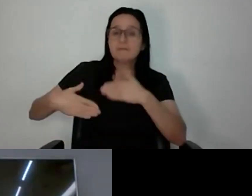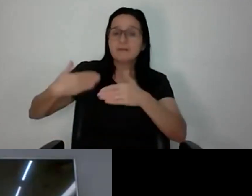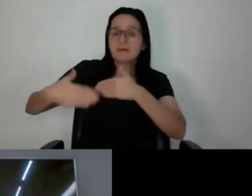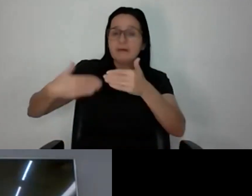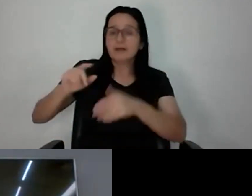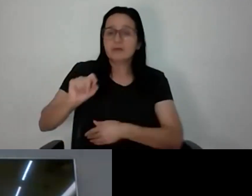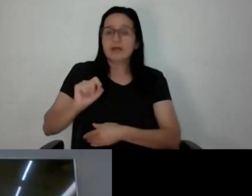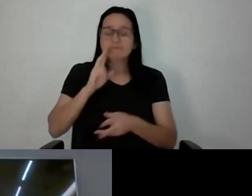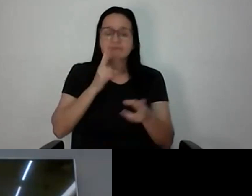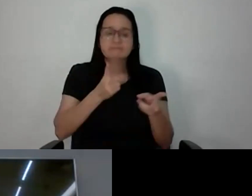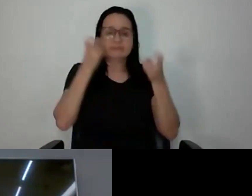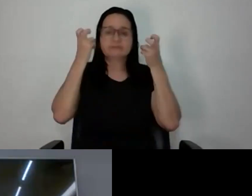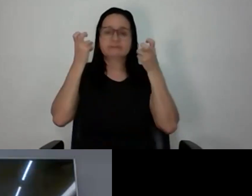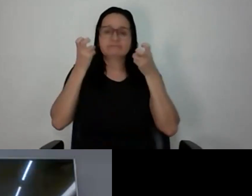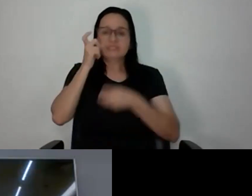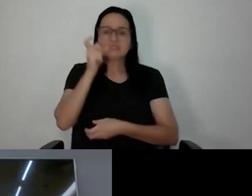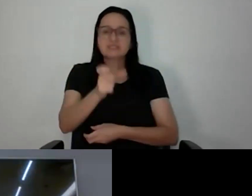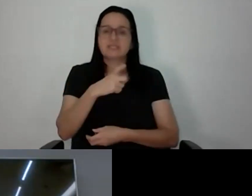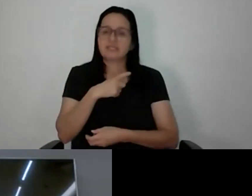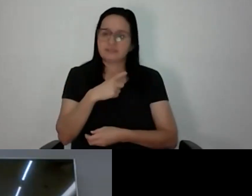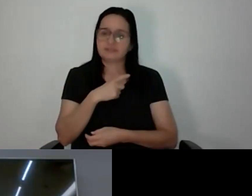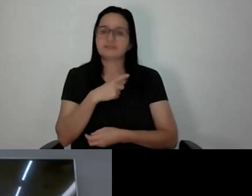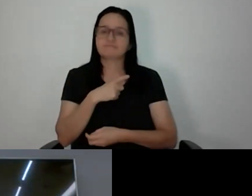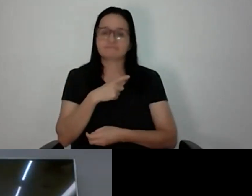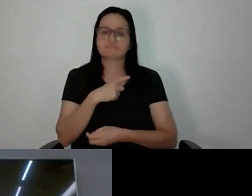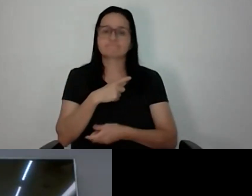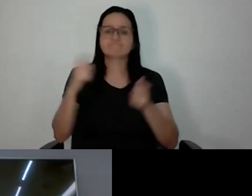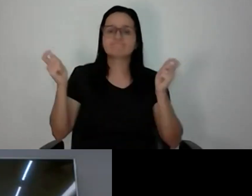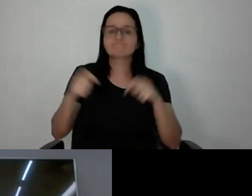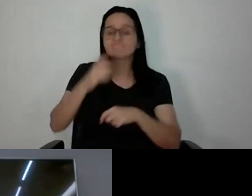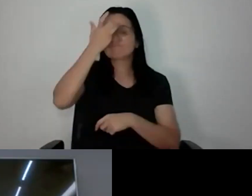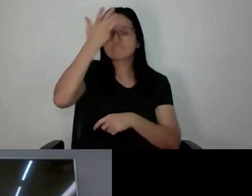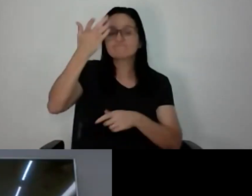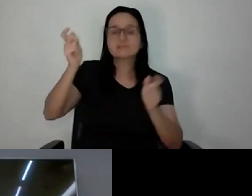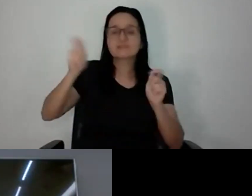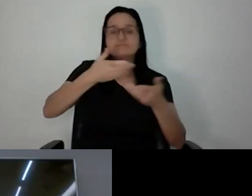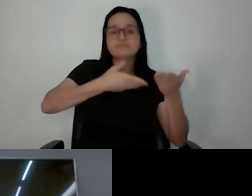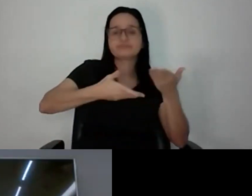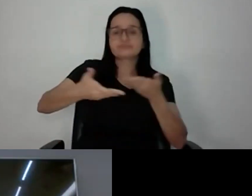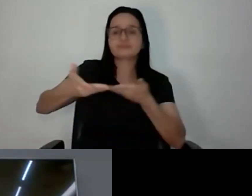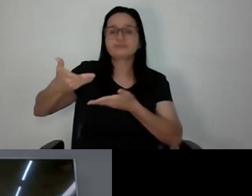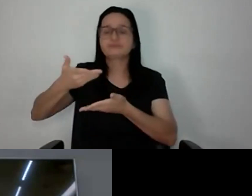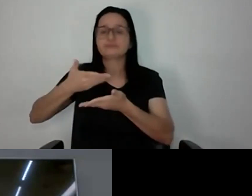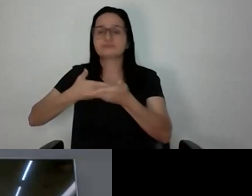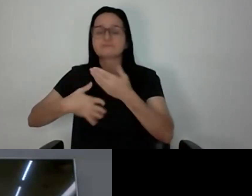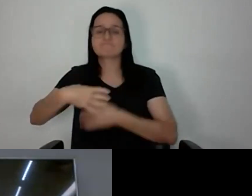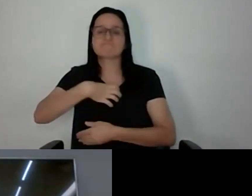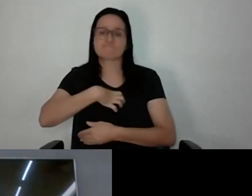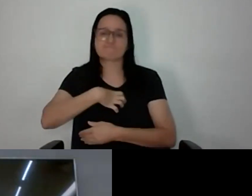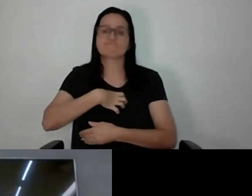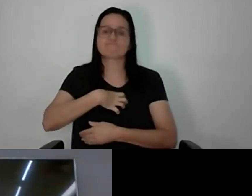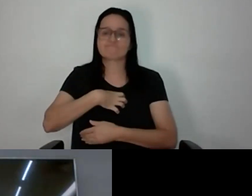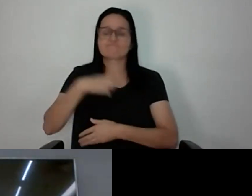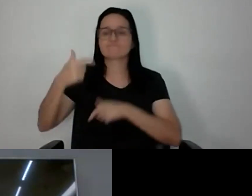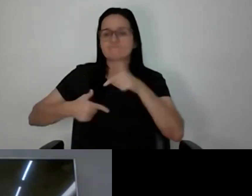tem esse interesse desperto, né, fica mais fácil da gente realmente se aprofundar e ter esse diferencial que o mercado tanto quer, que é